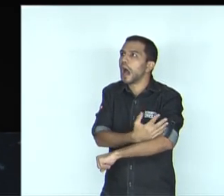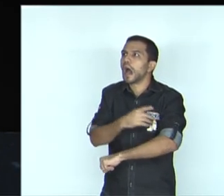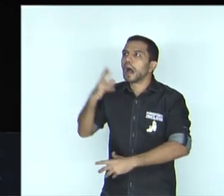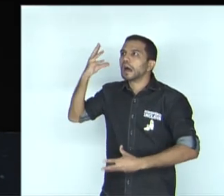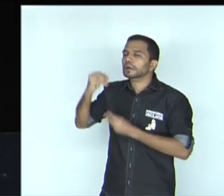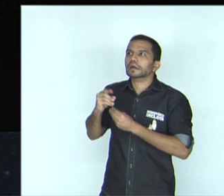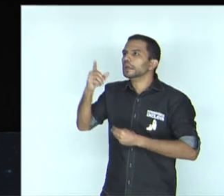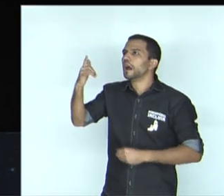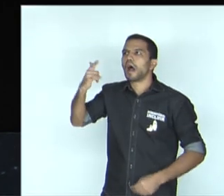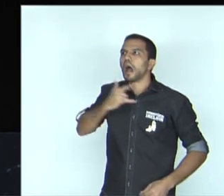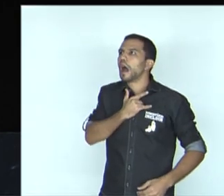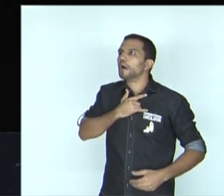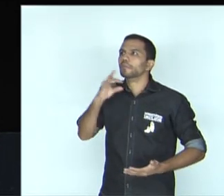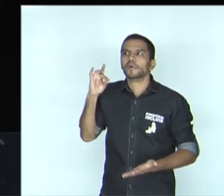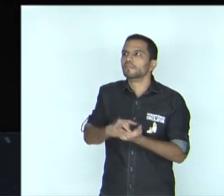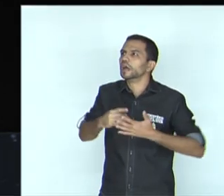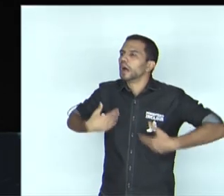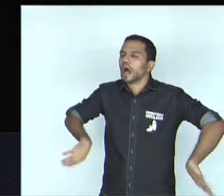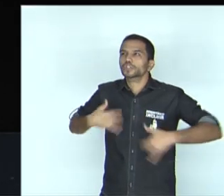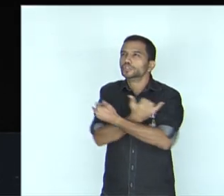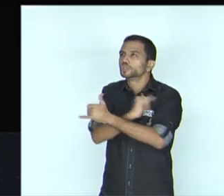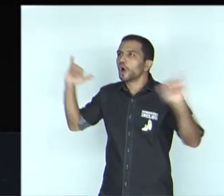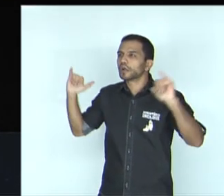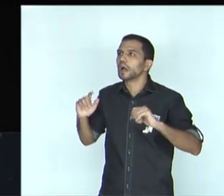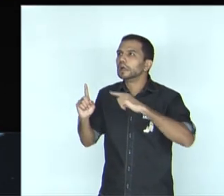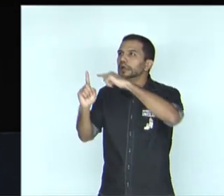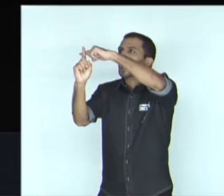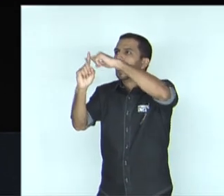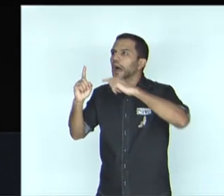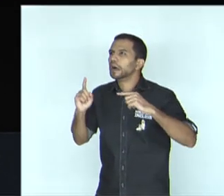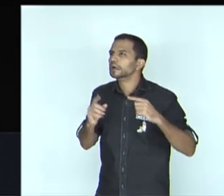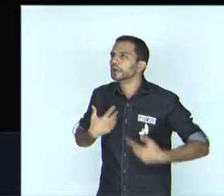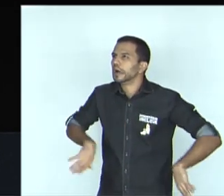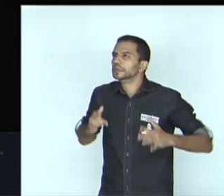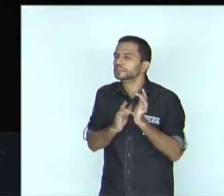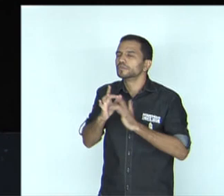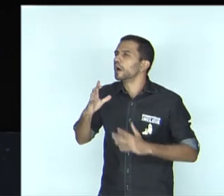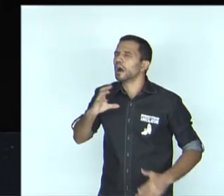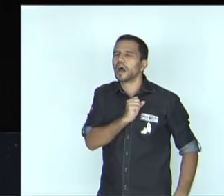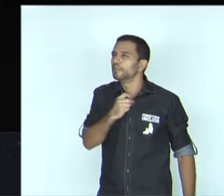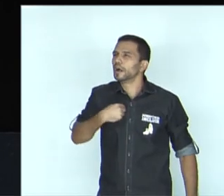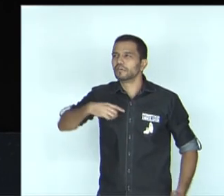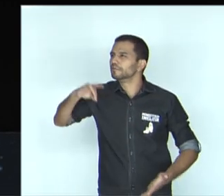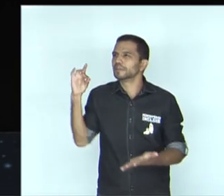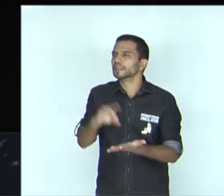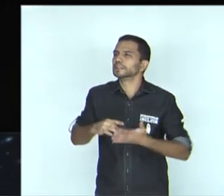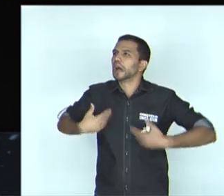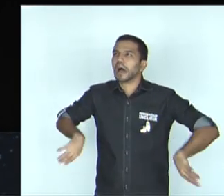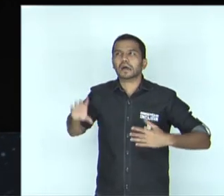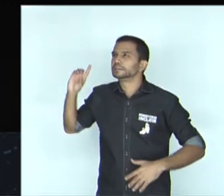Você ia ficar impactado, você não ia nem dormir mais, querendo dar glórias a Deus, dizendo, Deus, a ti toda a honra e toda a